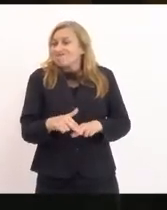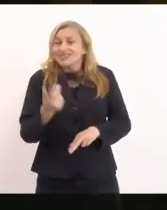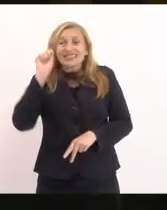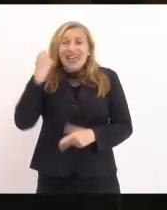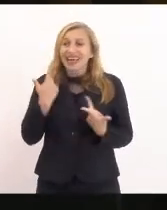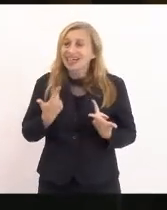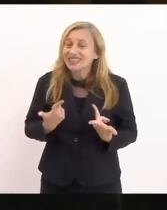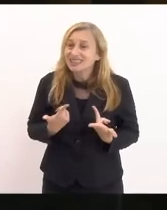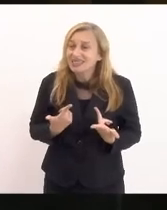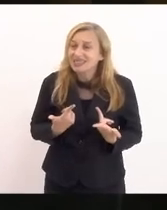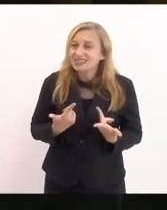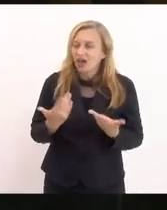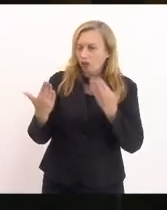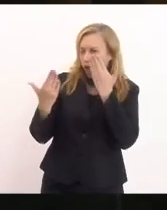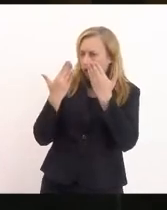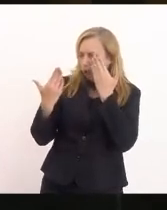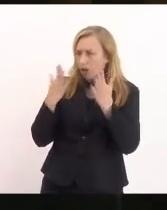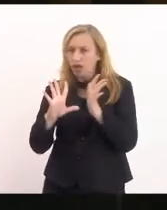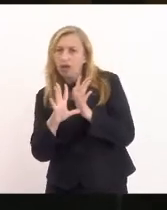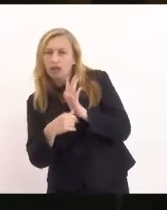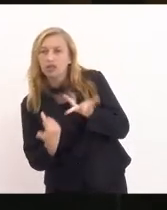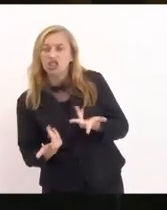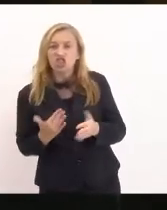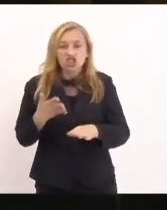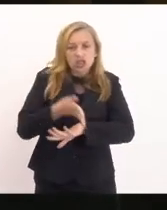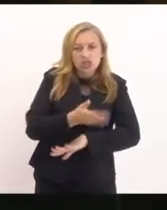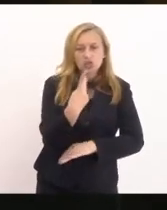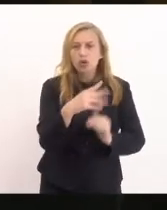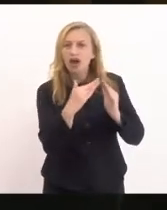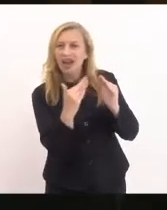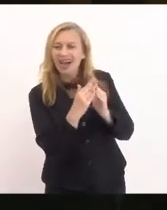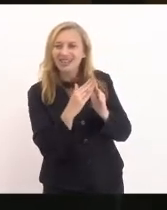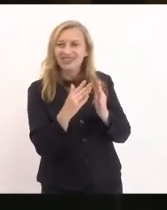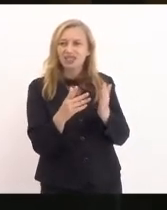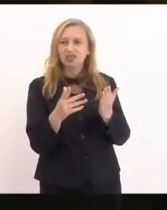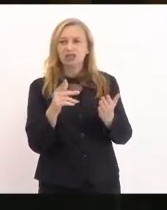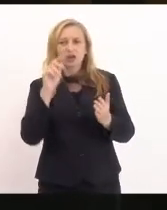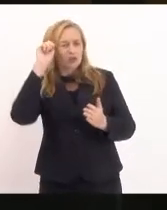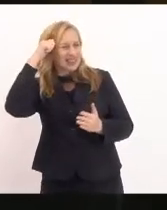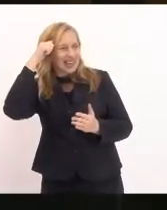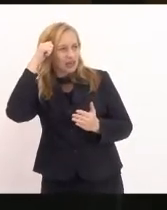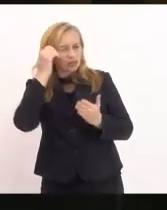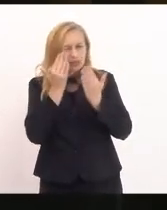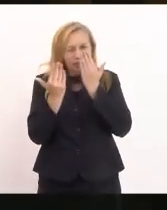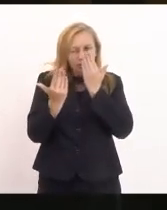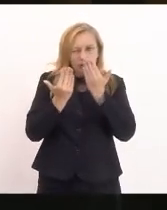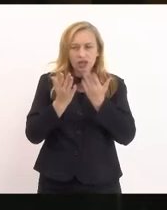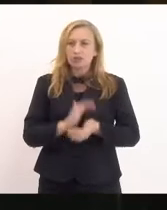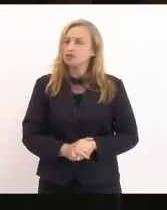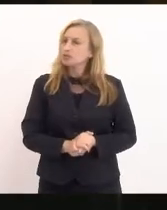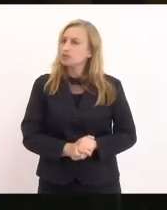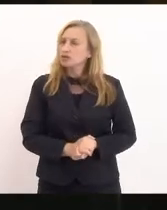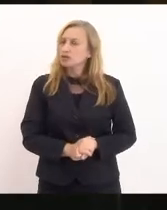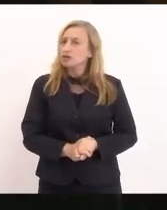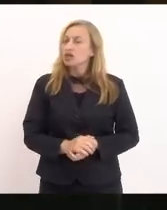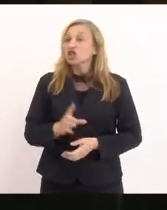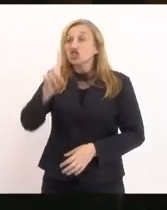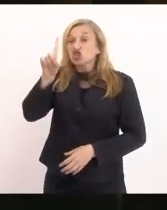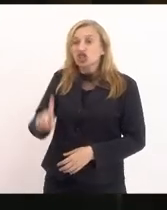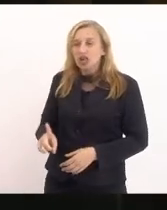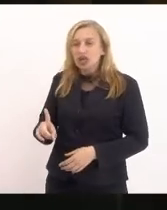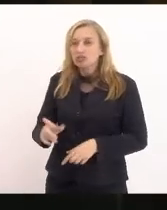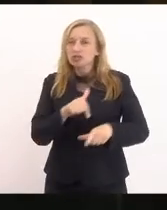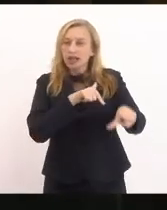ser consideradas suspeitas. Chegando na sua casa, um negro é suspeito. Foi reivindicar direitos